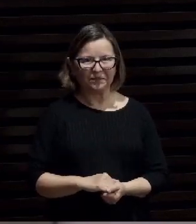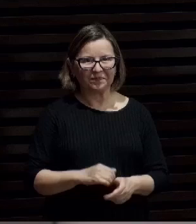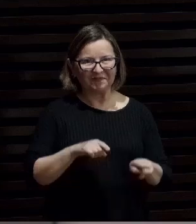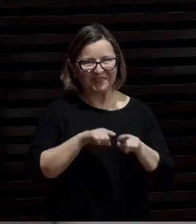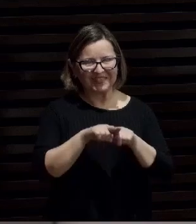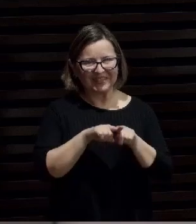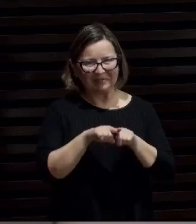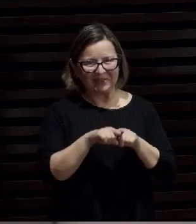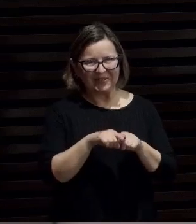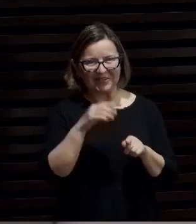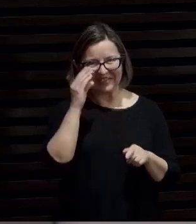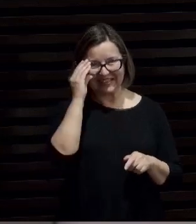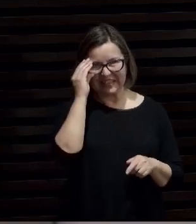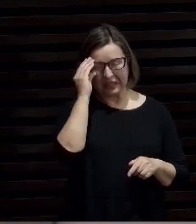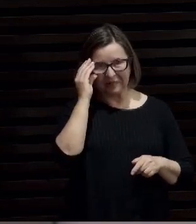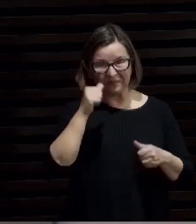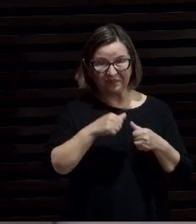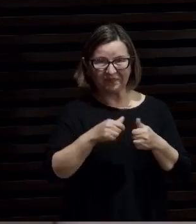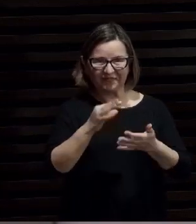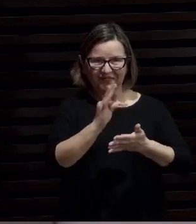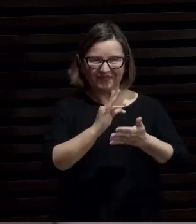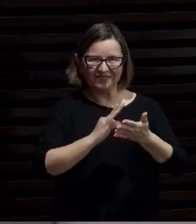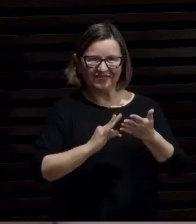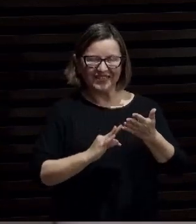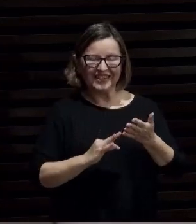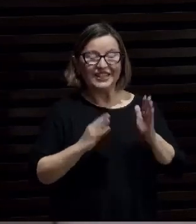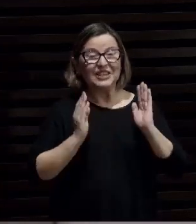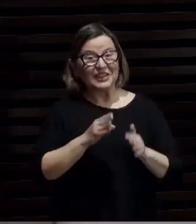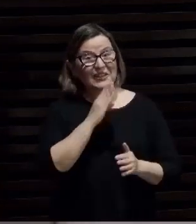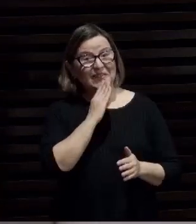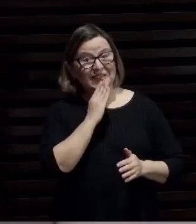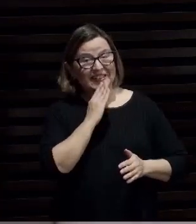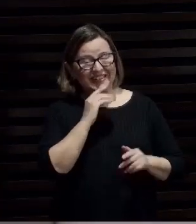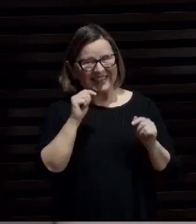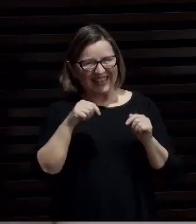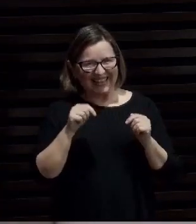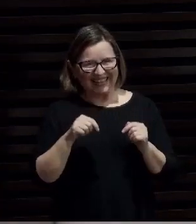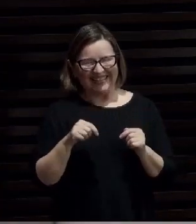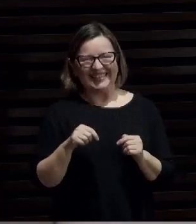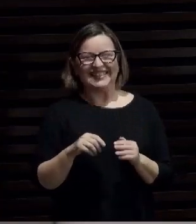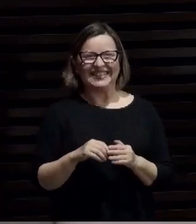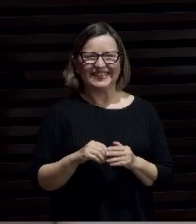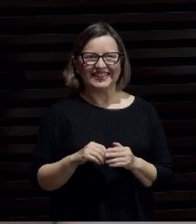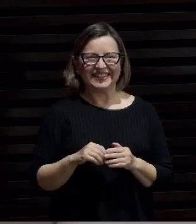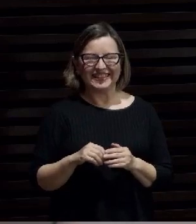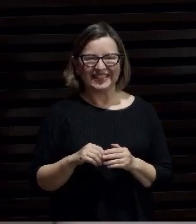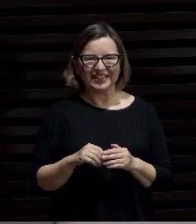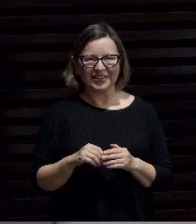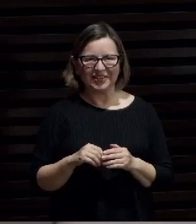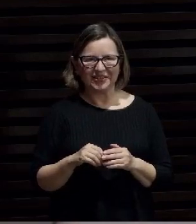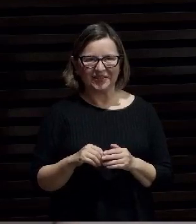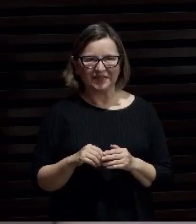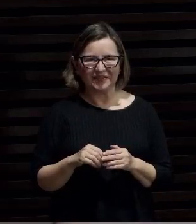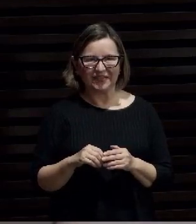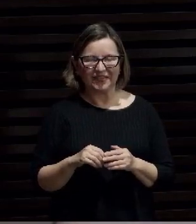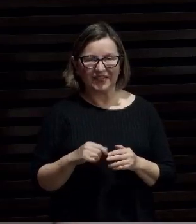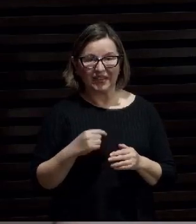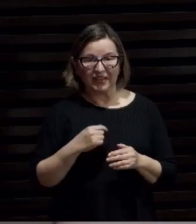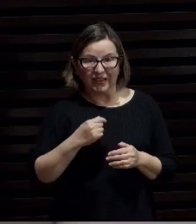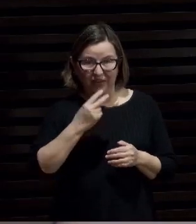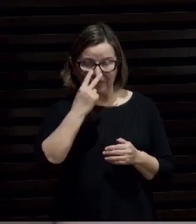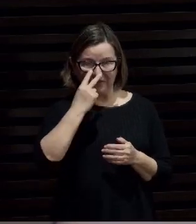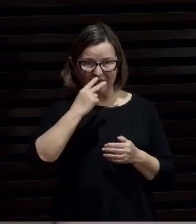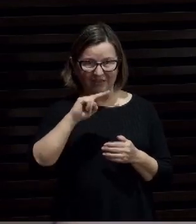Irmãos, esse texto, como eu disse, é muito conhecido na nossa comunidade. Eu estava olhando nos